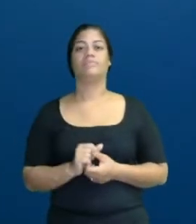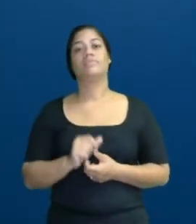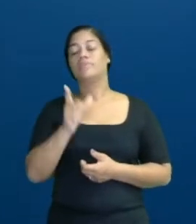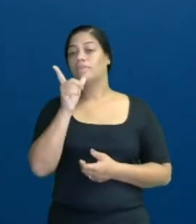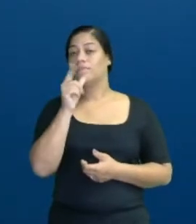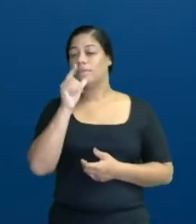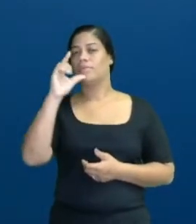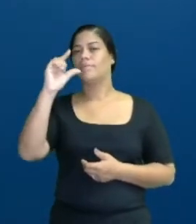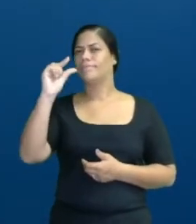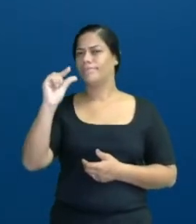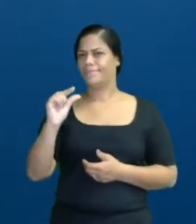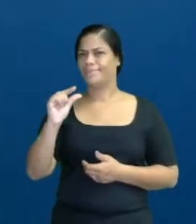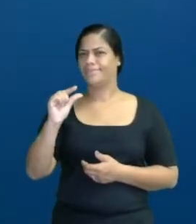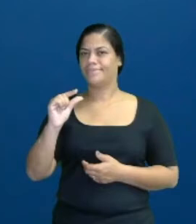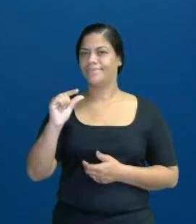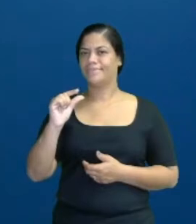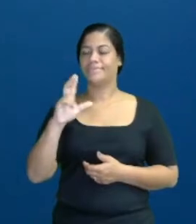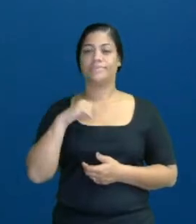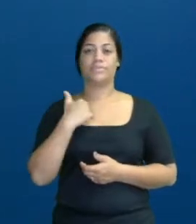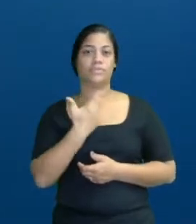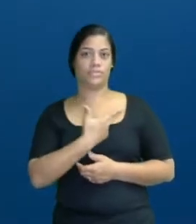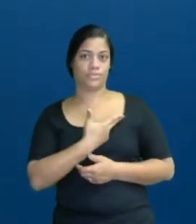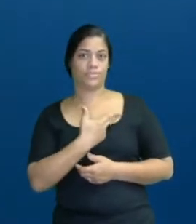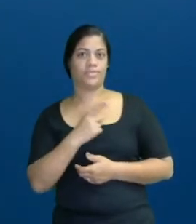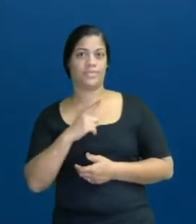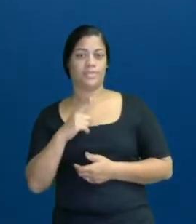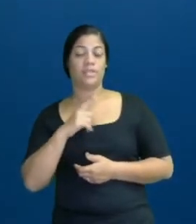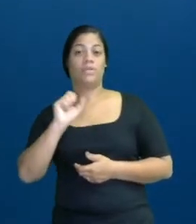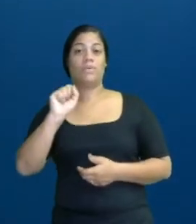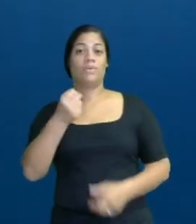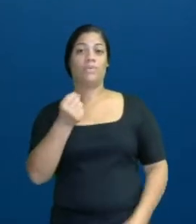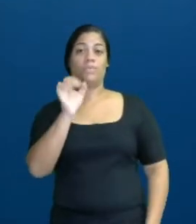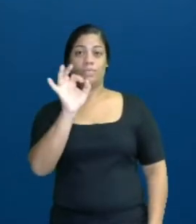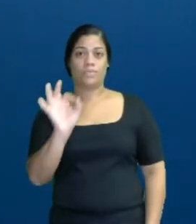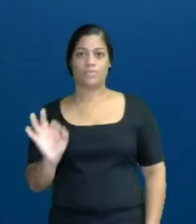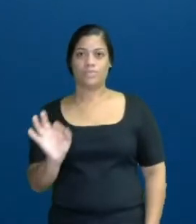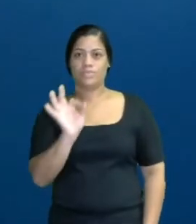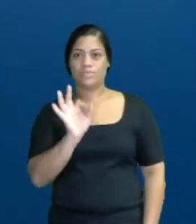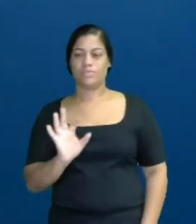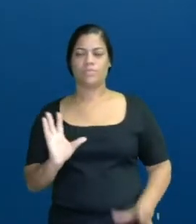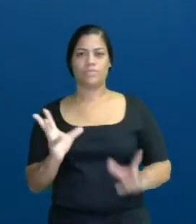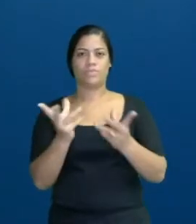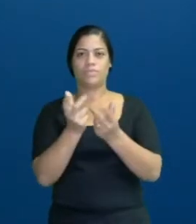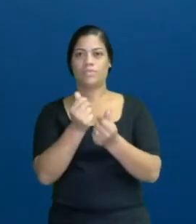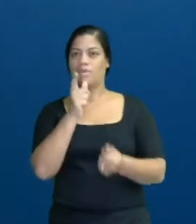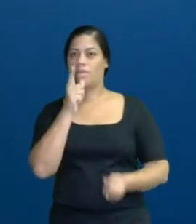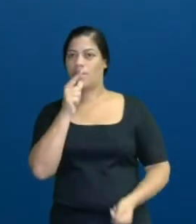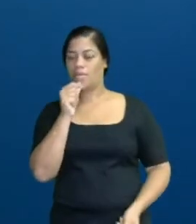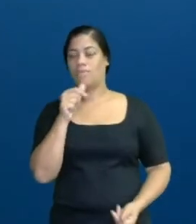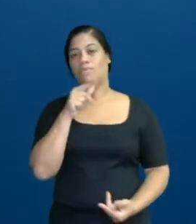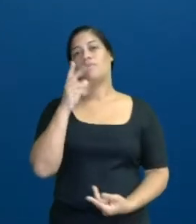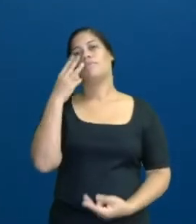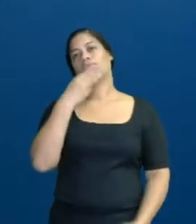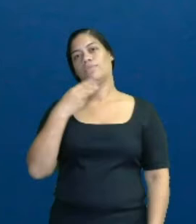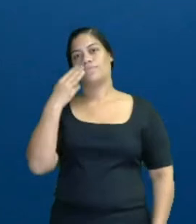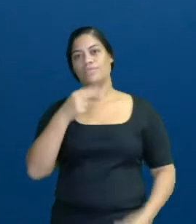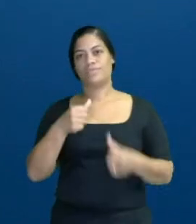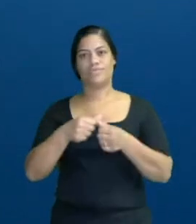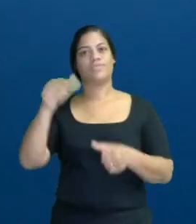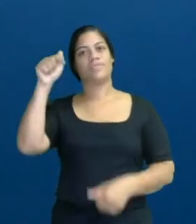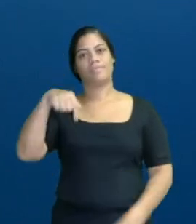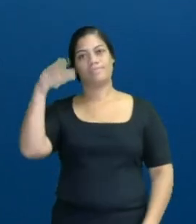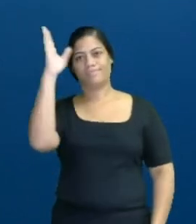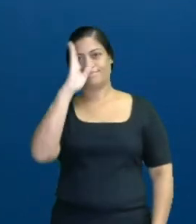se a água é pouquinha, né, a gente vai ter que 8% de toda essa água doce disponível no planeta está